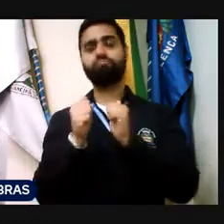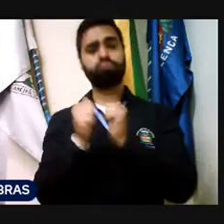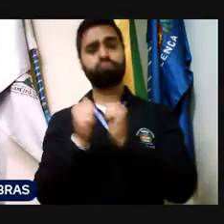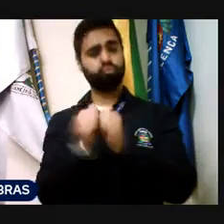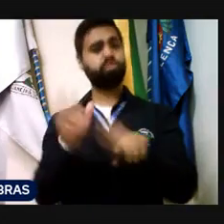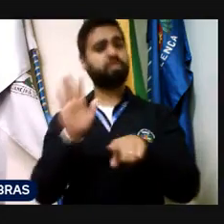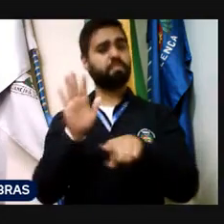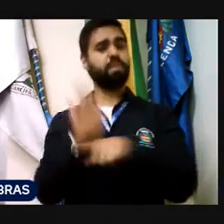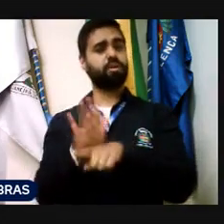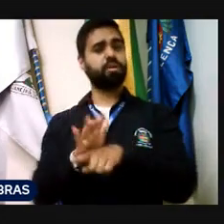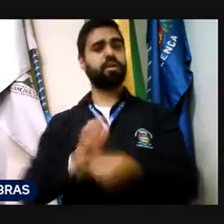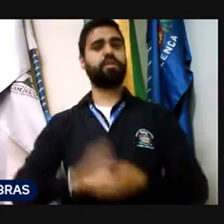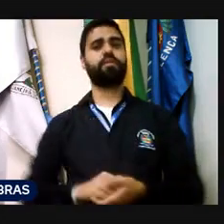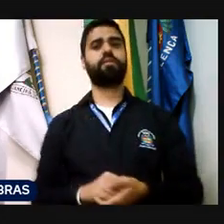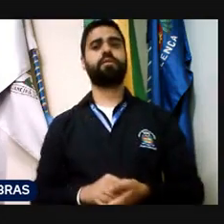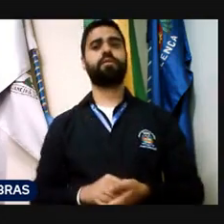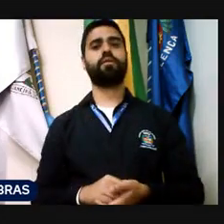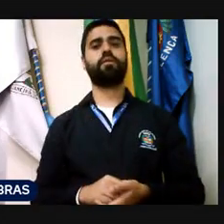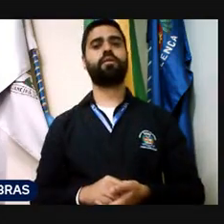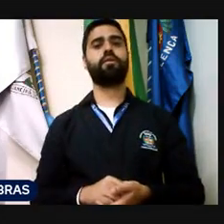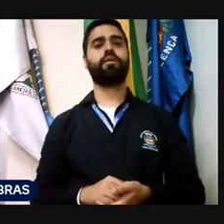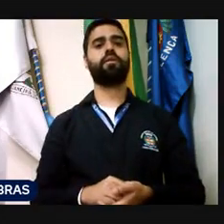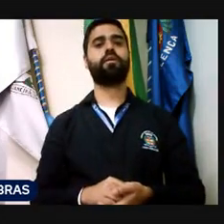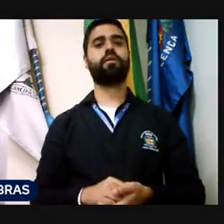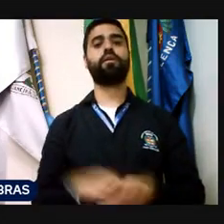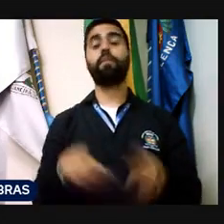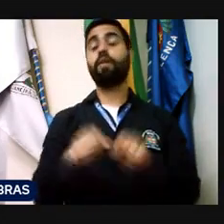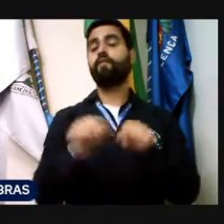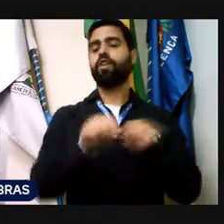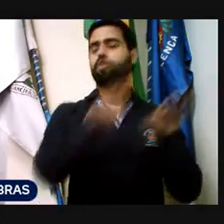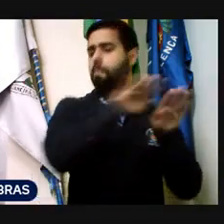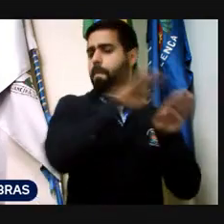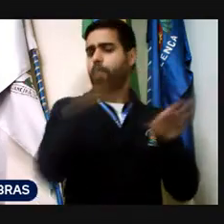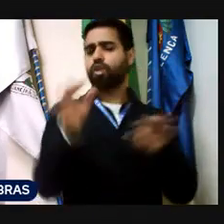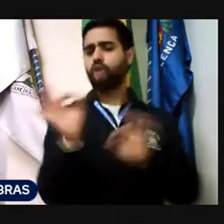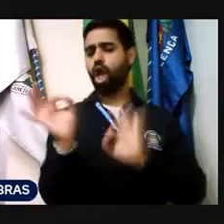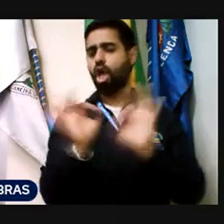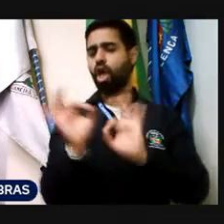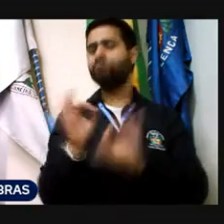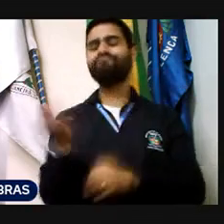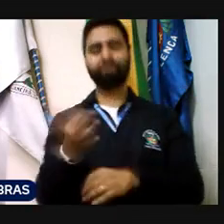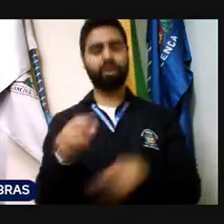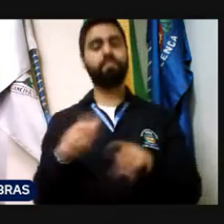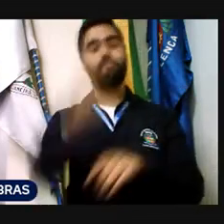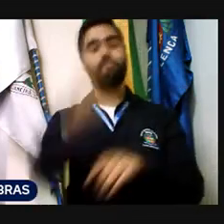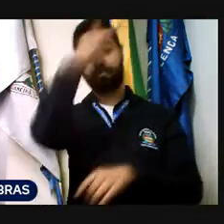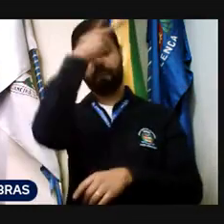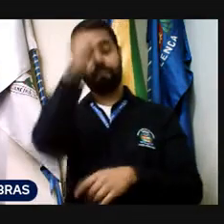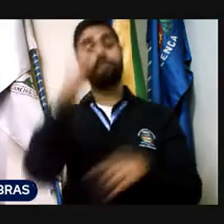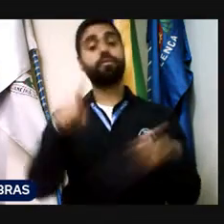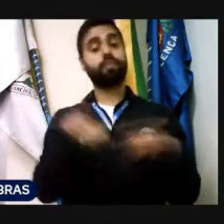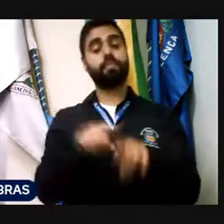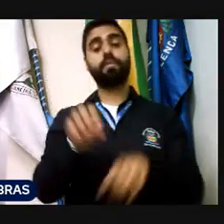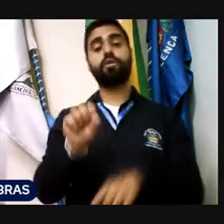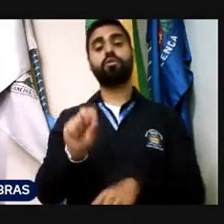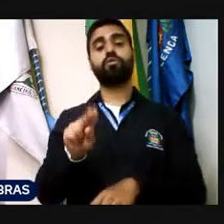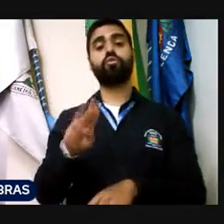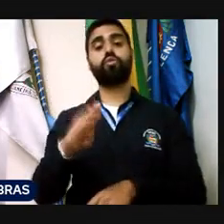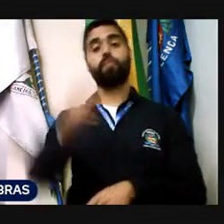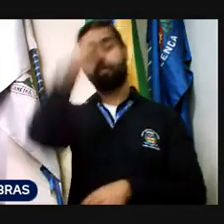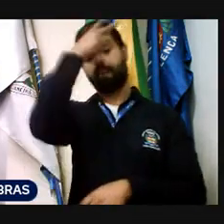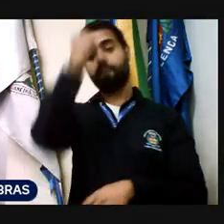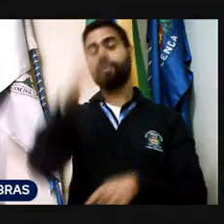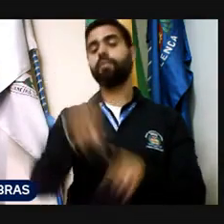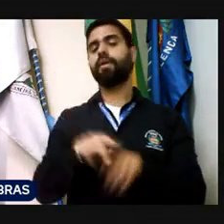pessoas correndo risco de vida. Está lá uma ponte feita por excelência, tanto pelo prefeito e subprefeito